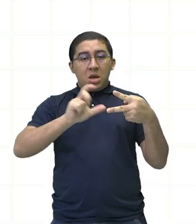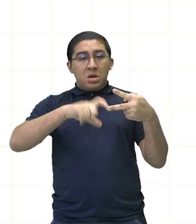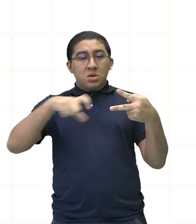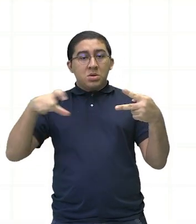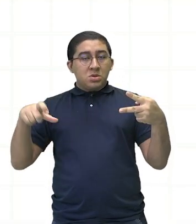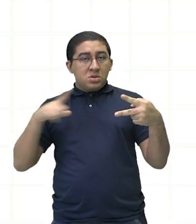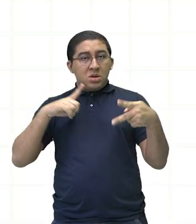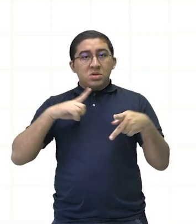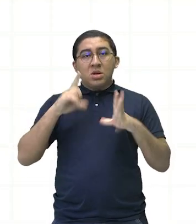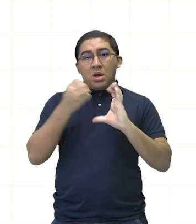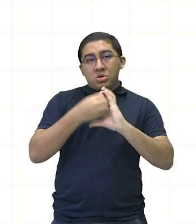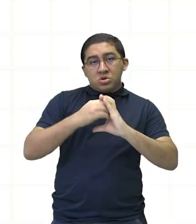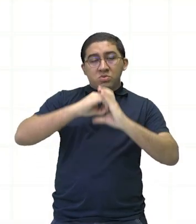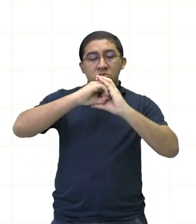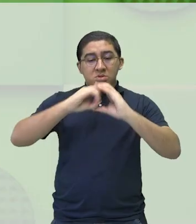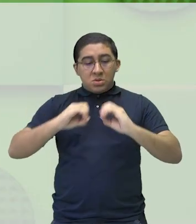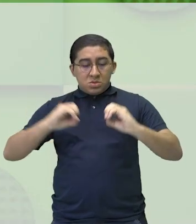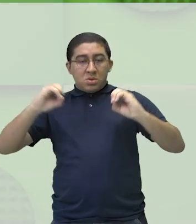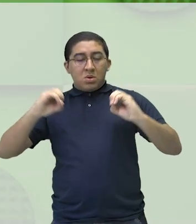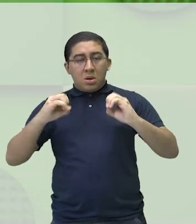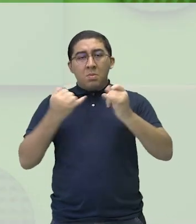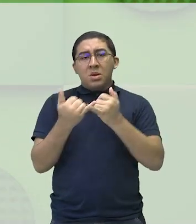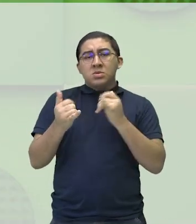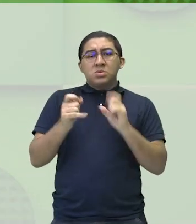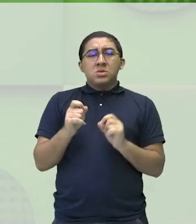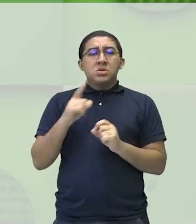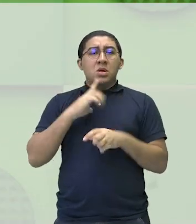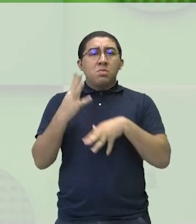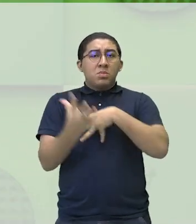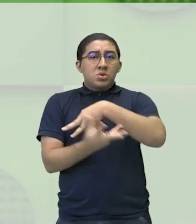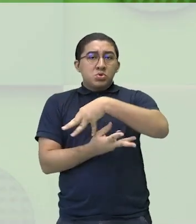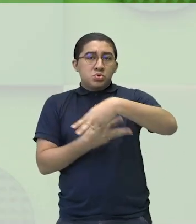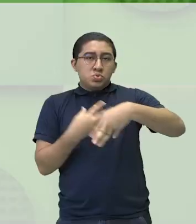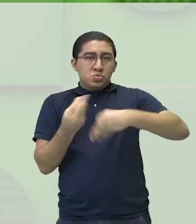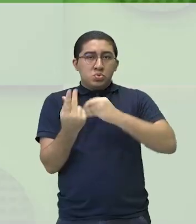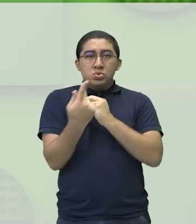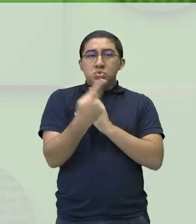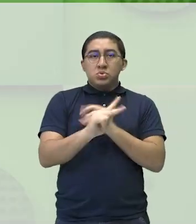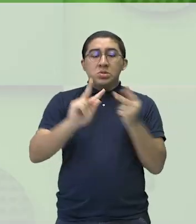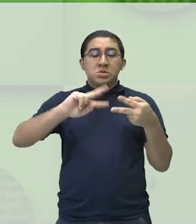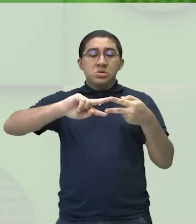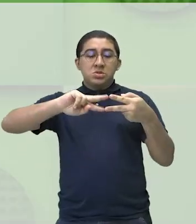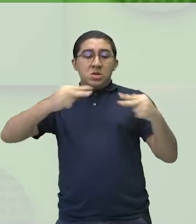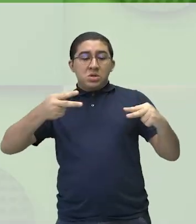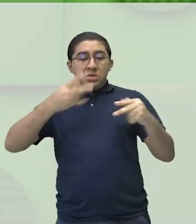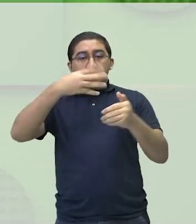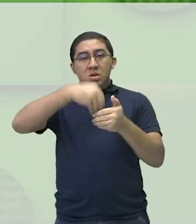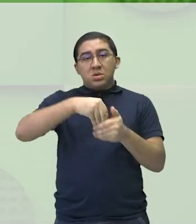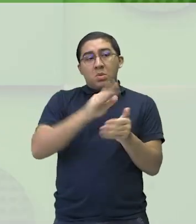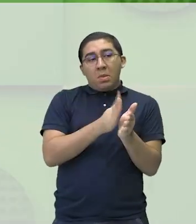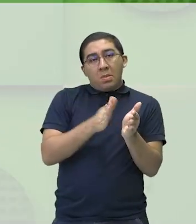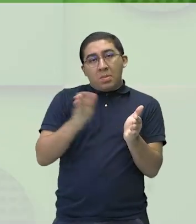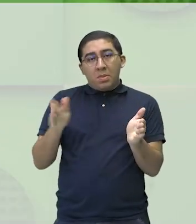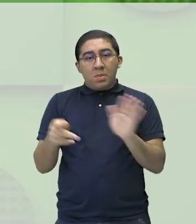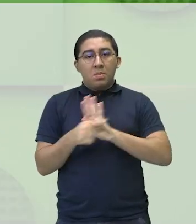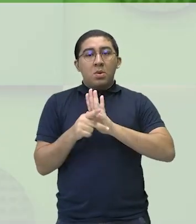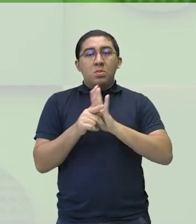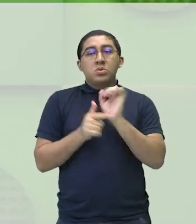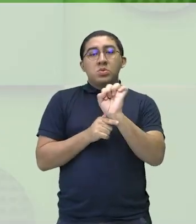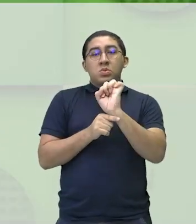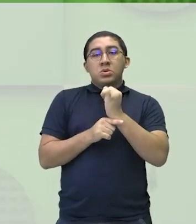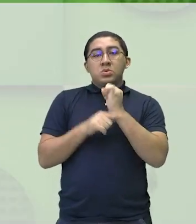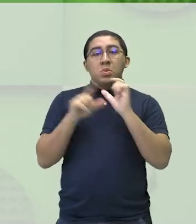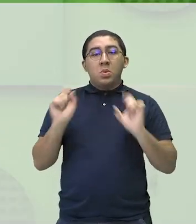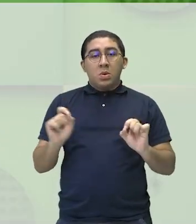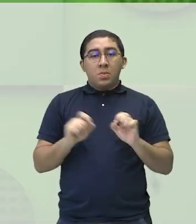de divisão celular. É como se eles fossem misturar ali os seus genes dentro daquele processo, garantindo assim